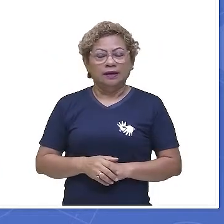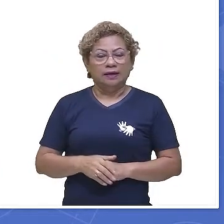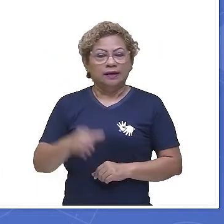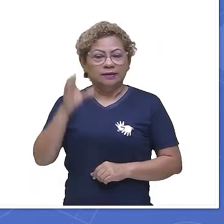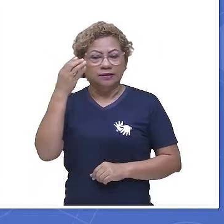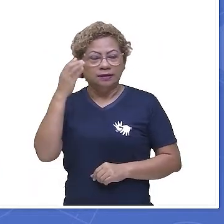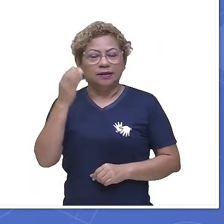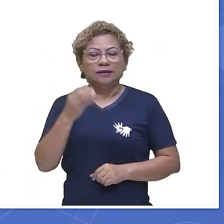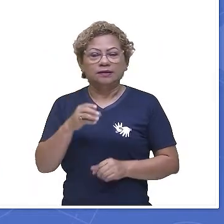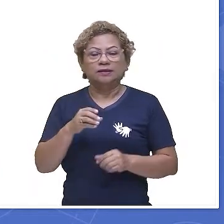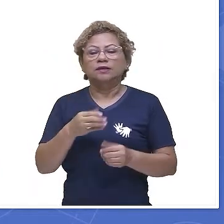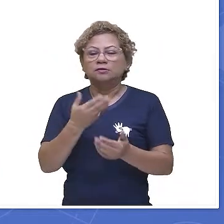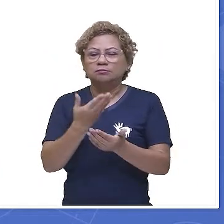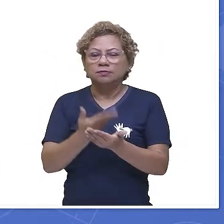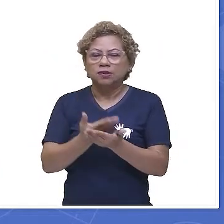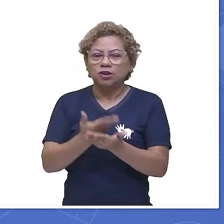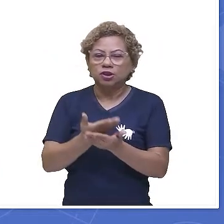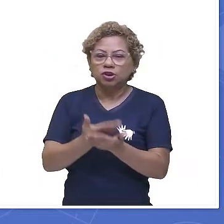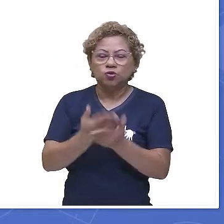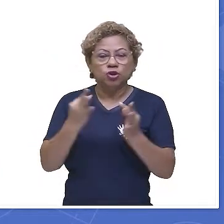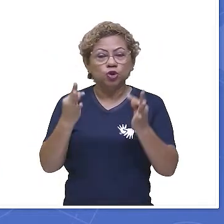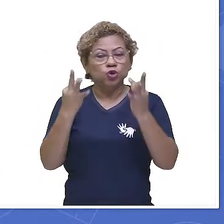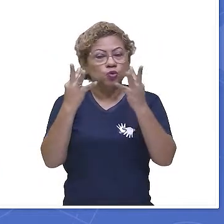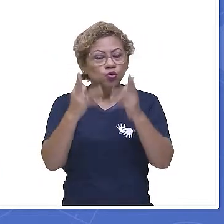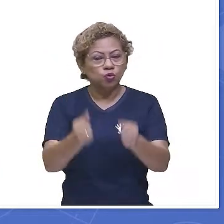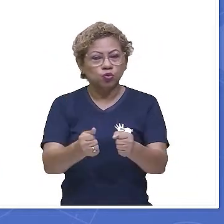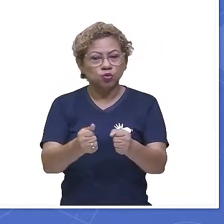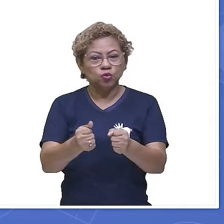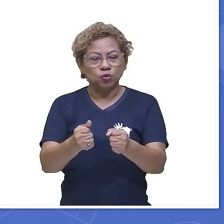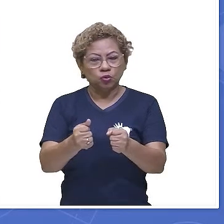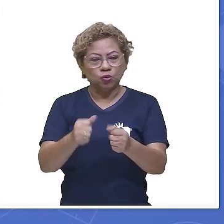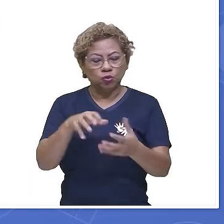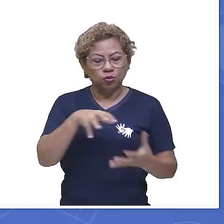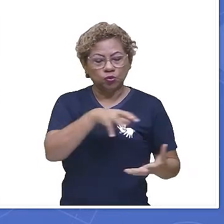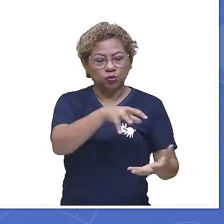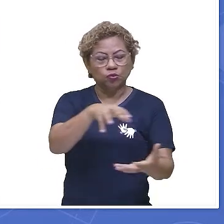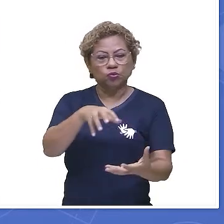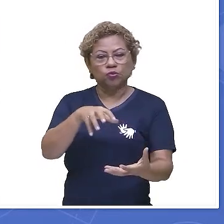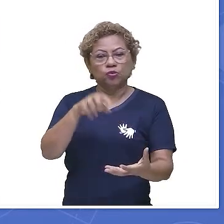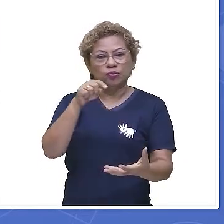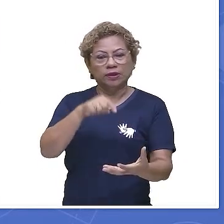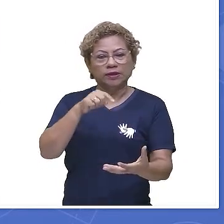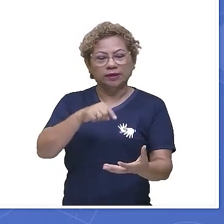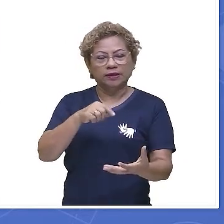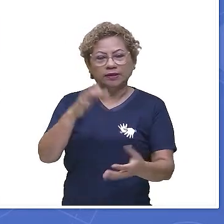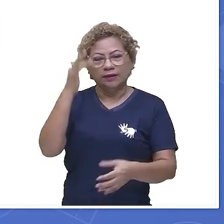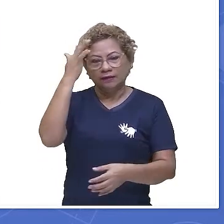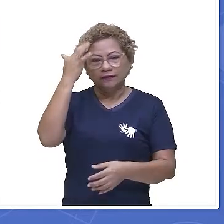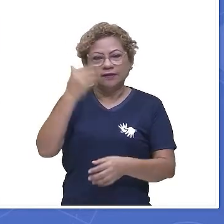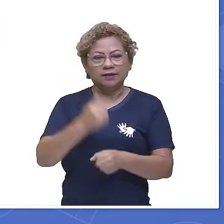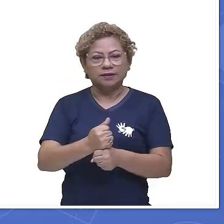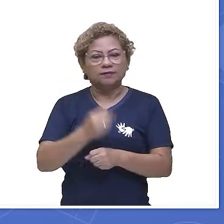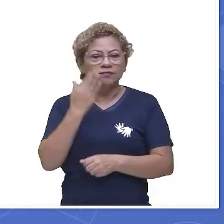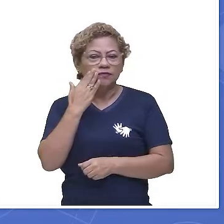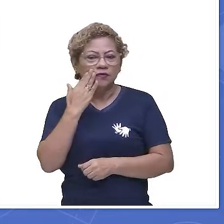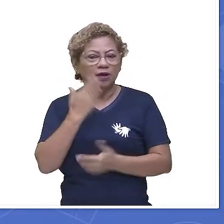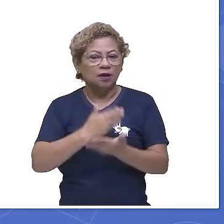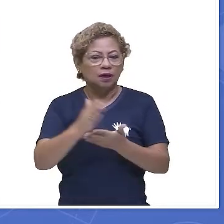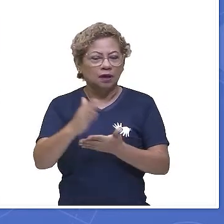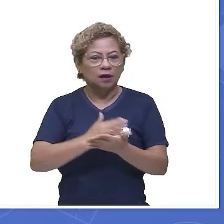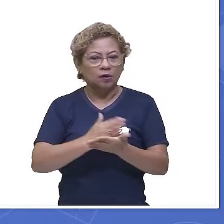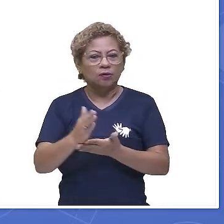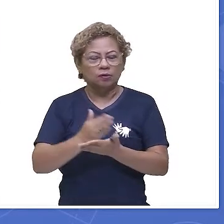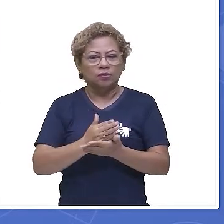a natureza e seus fenômenos em seus aspectos mais gerais. Aí nas imagens nós estamos vendo alguns